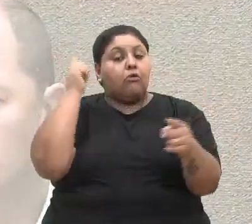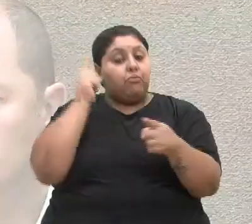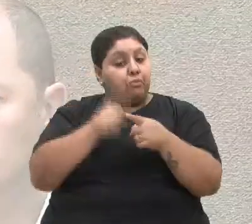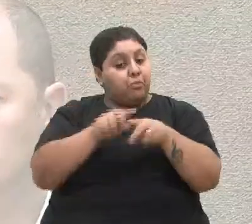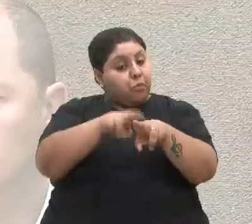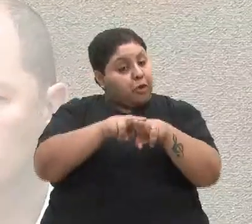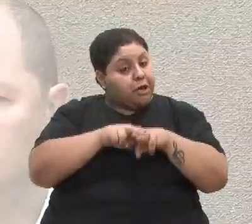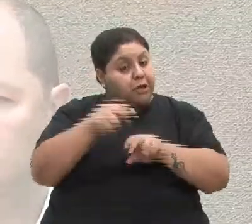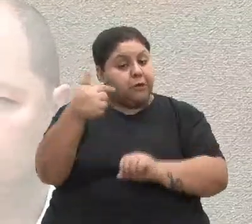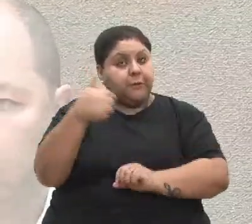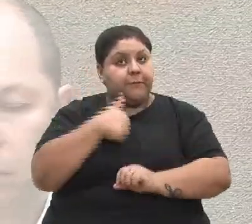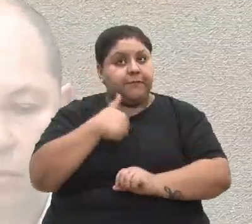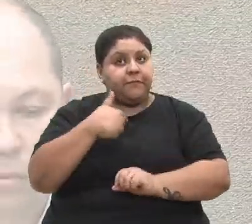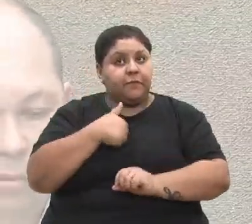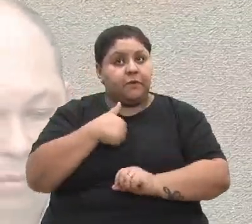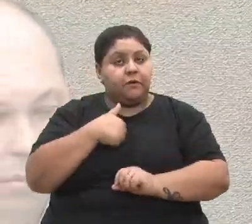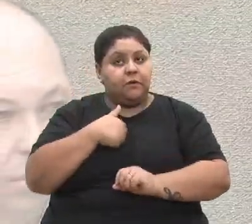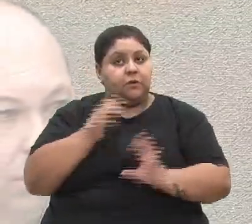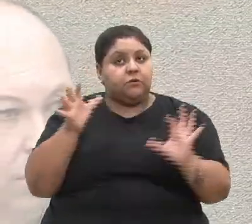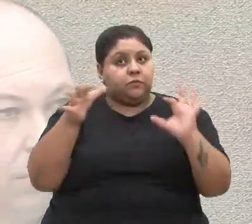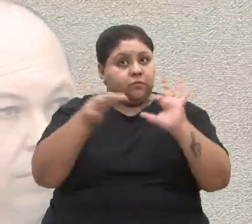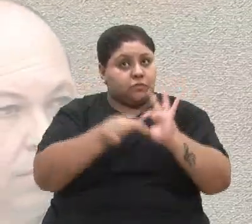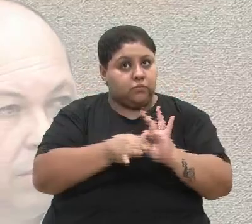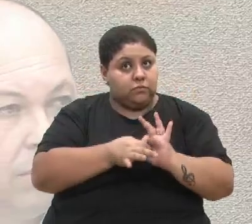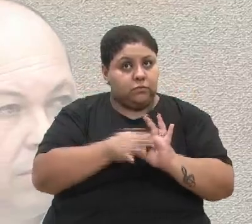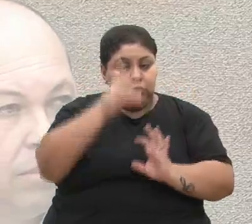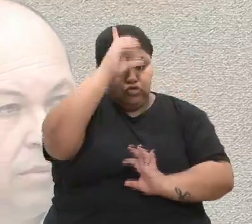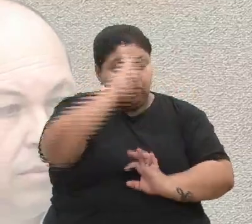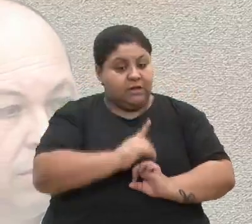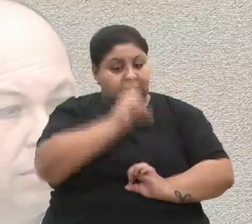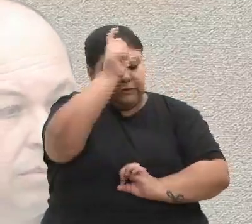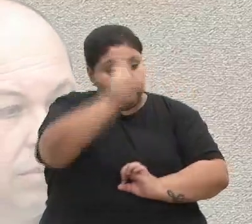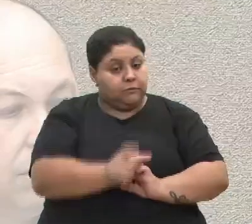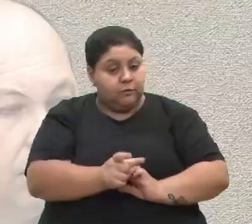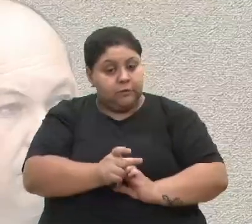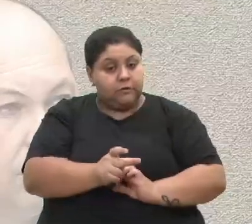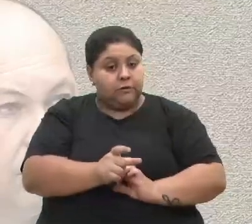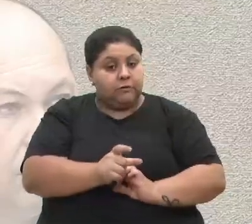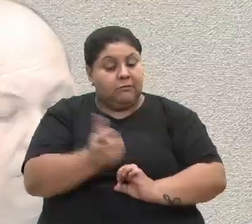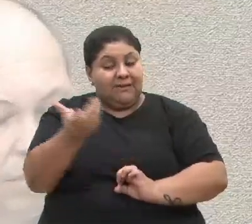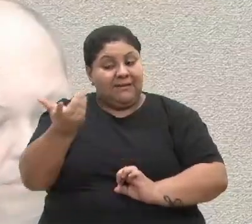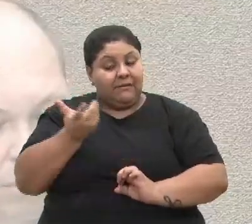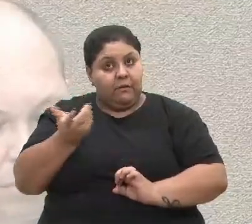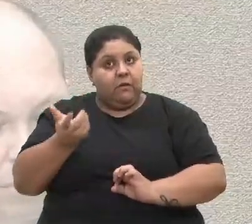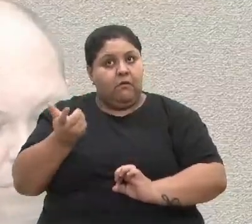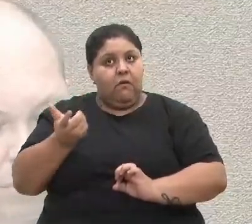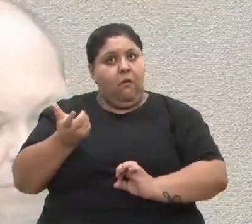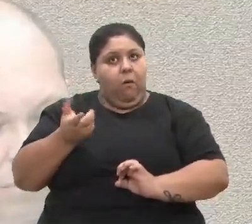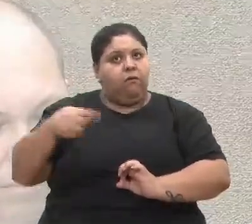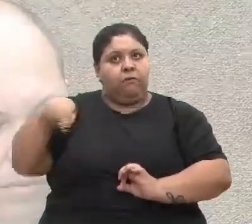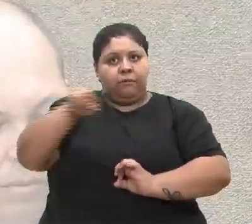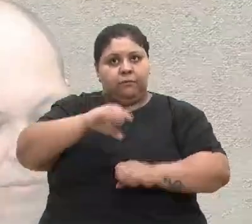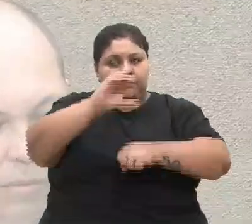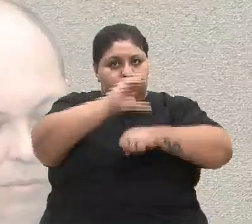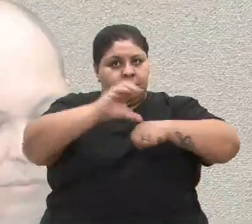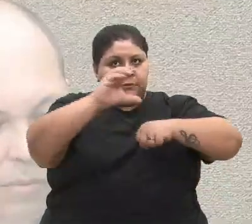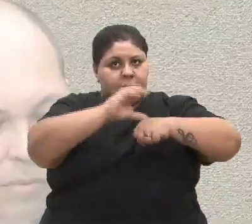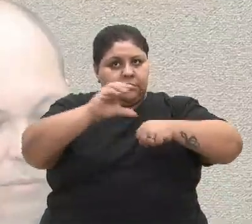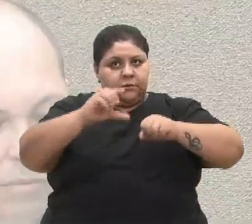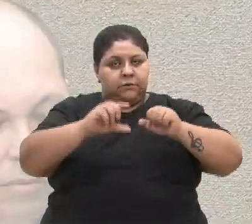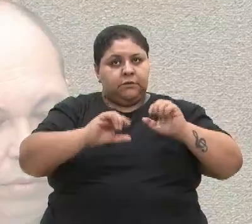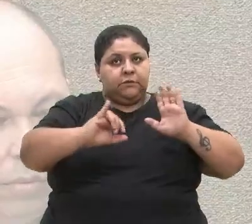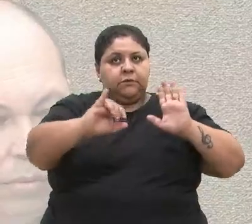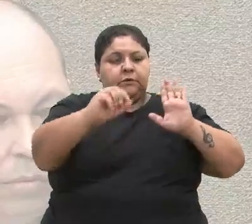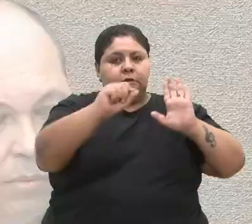motivo, e o cerceamento do direito das pessoas, que preza na nossa Constituição, no artigo 5º,